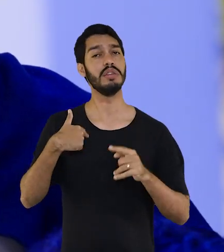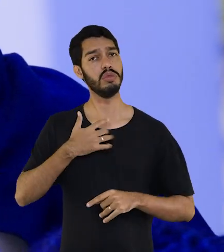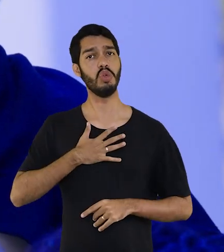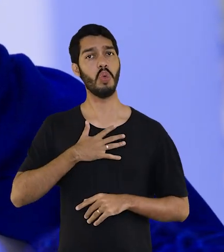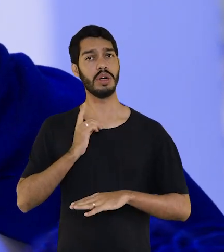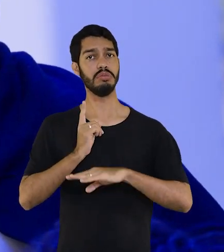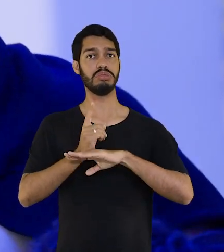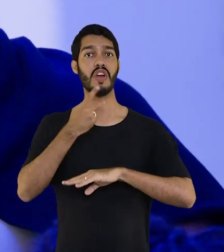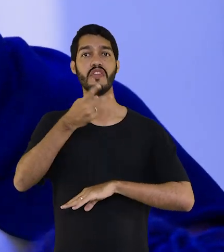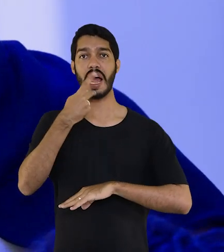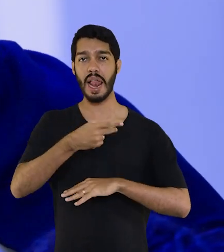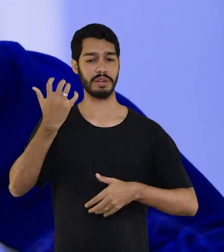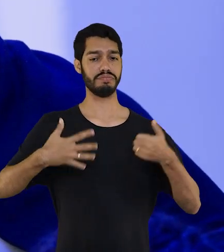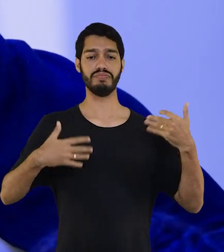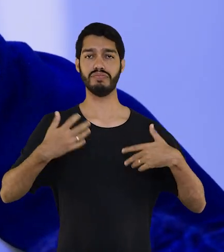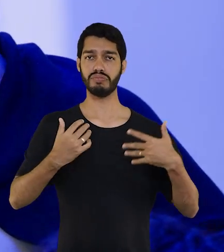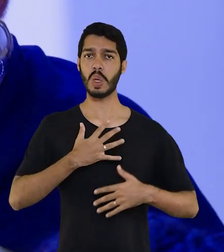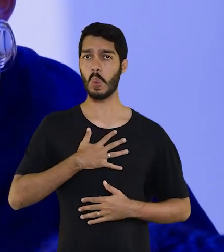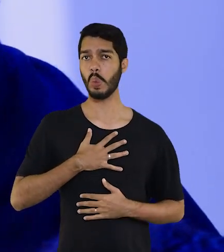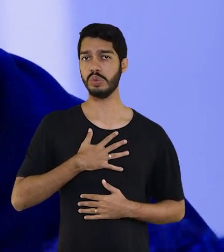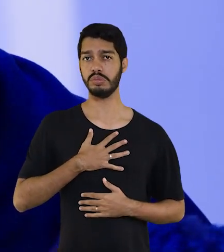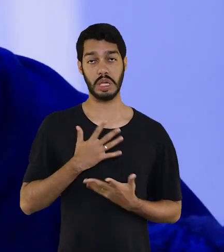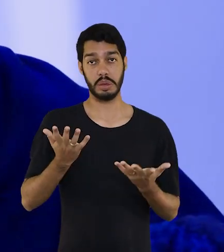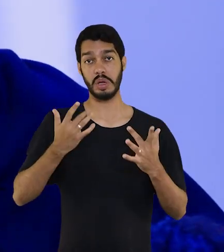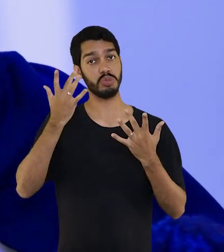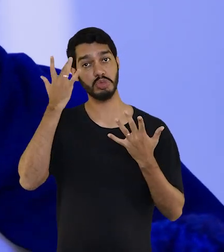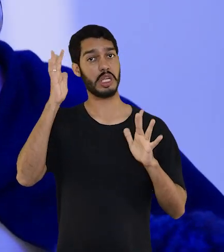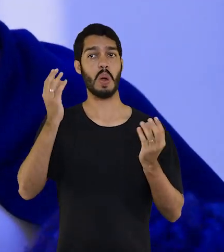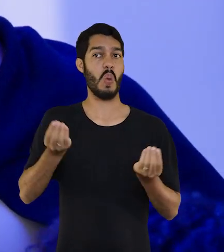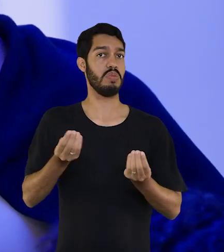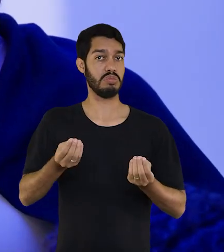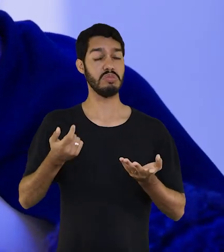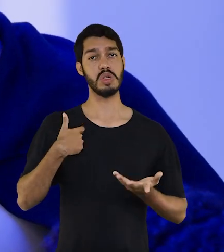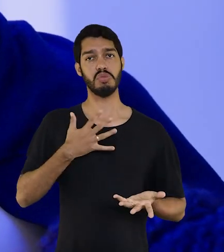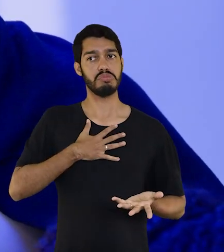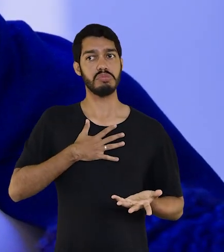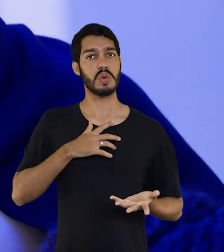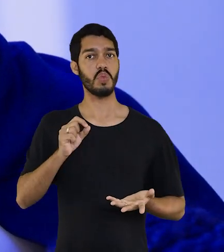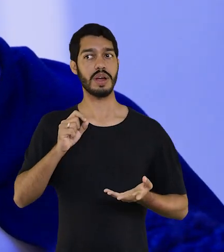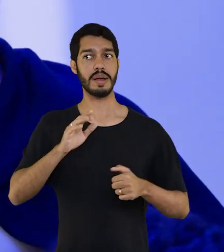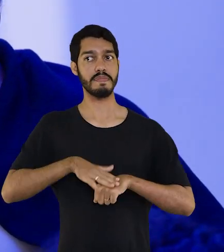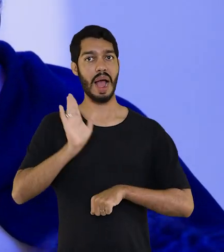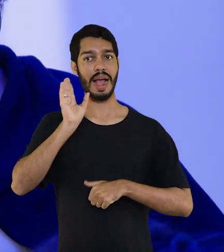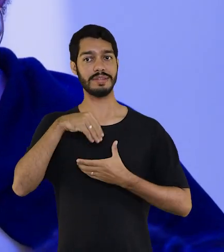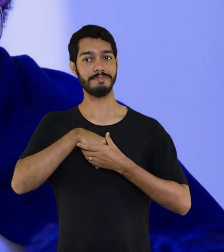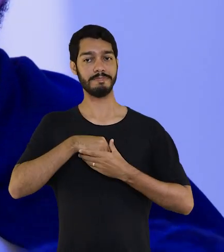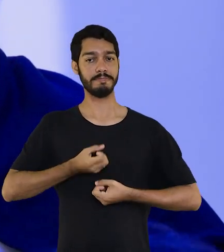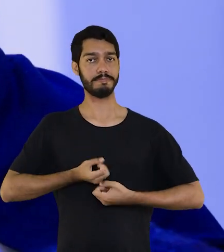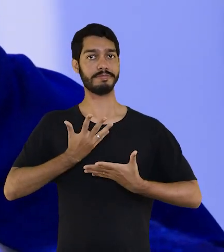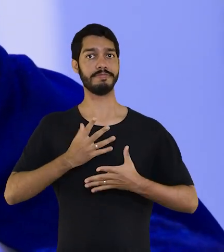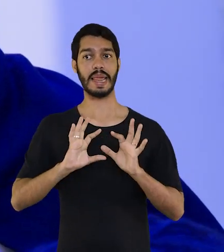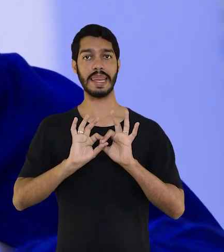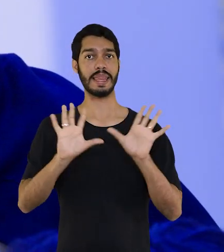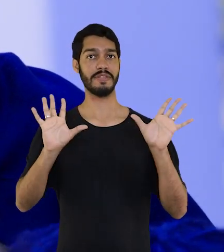eu gostaria muito de... Porque eu gosto de falar em público, eu acho que deu para perceber. Então, eu não sei como. E eu gostaria muito de ser um pouco